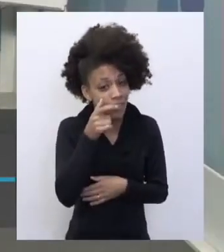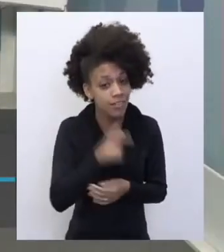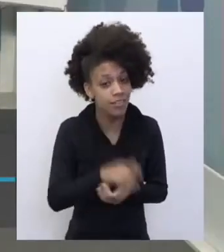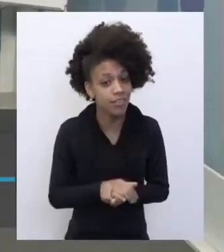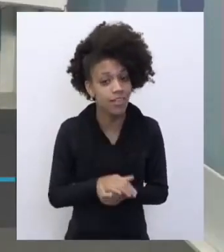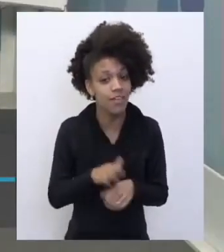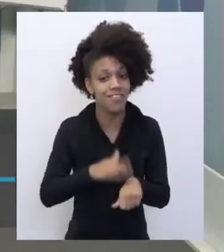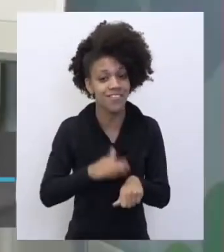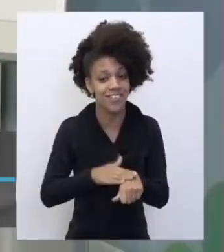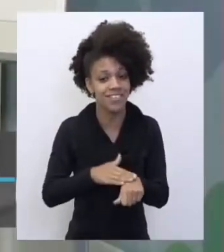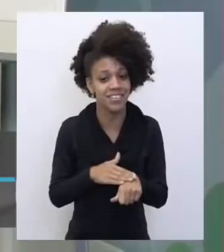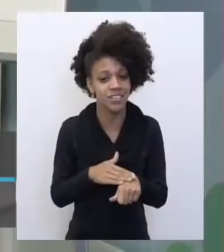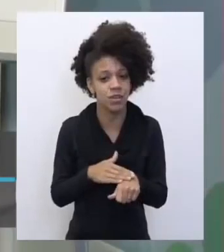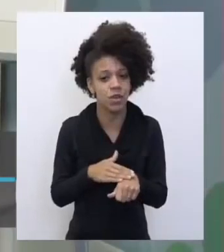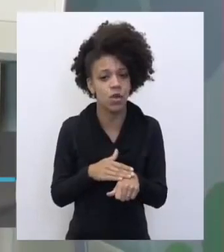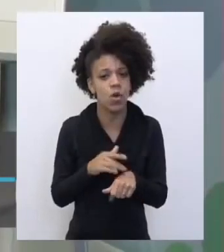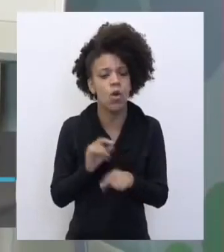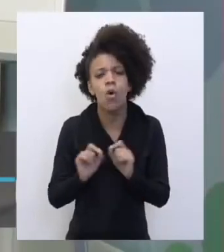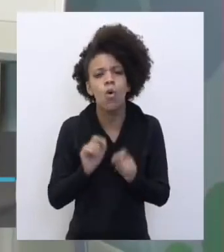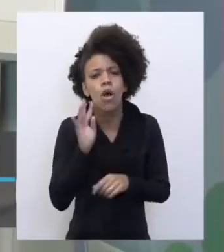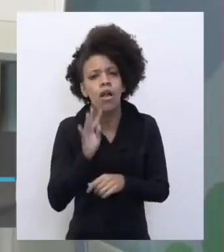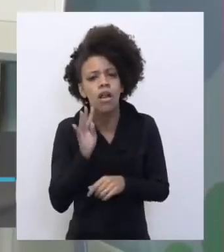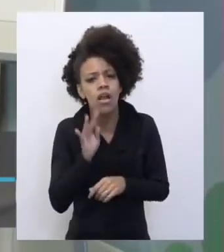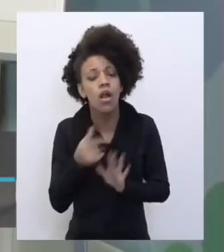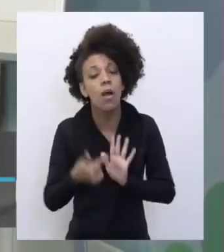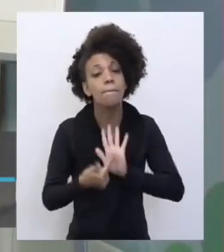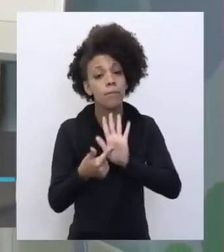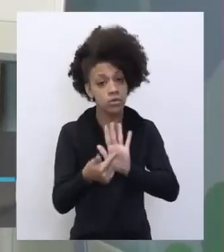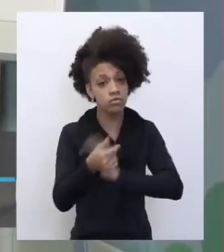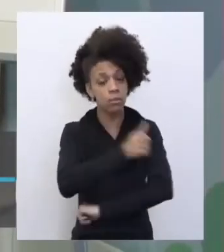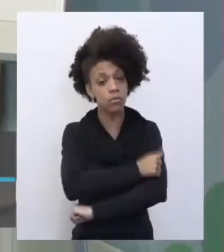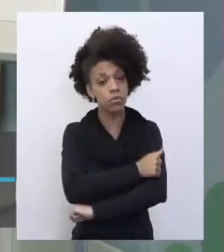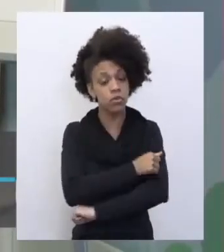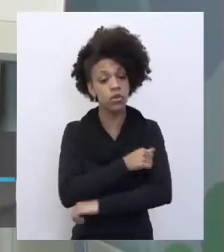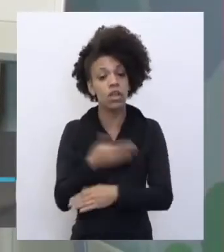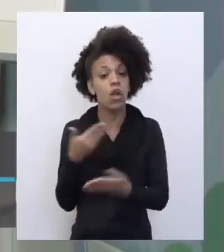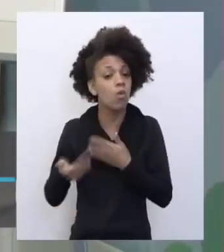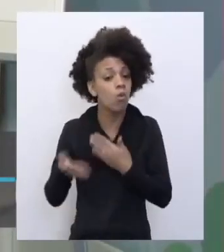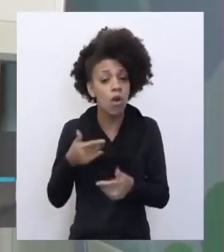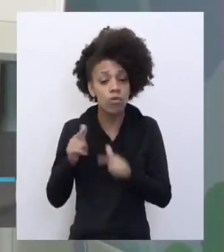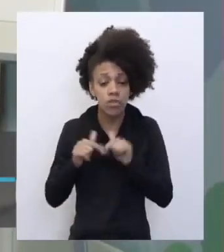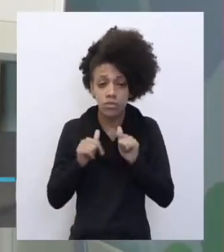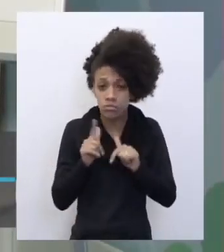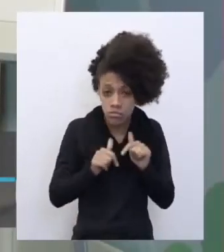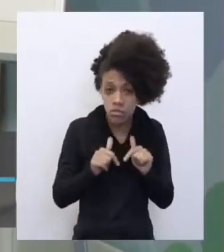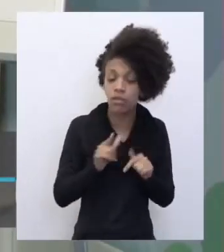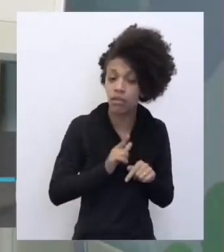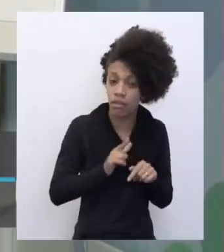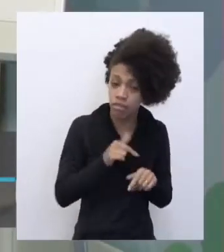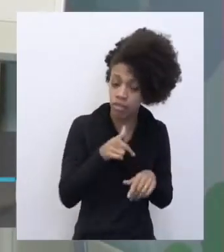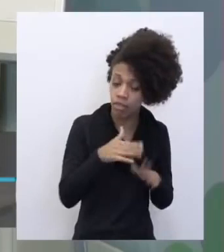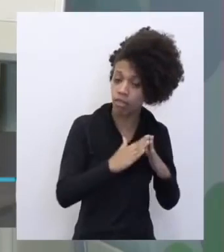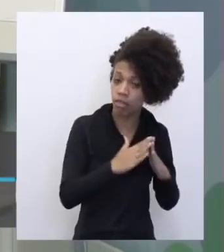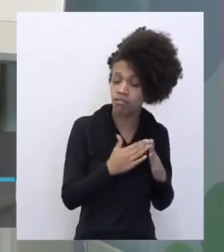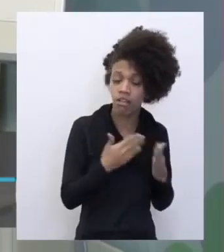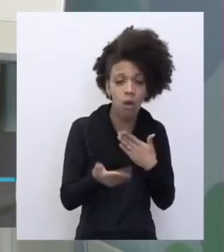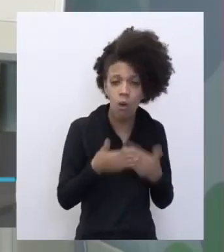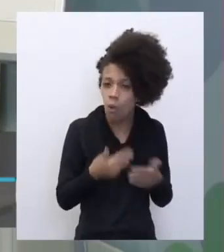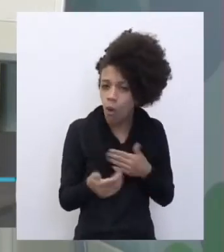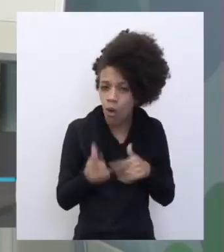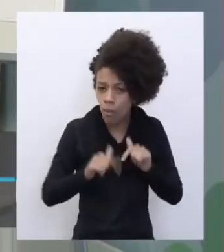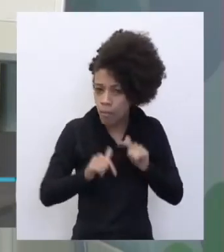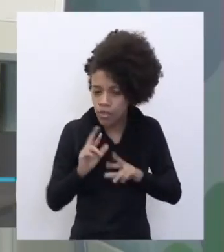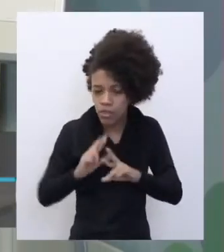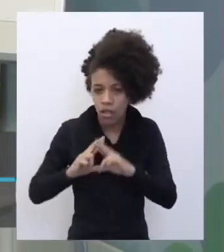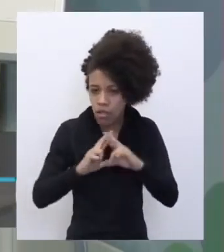gente fazer assim. O legal é justamente a gente mostrar para os alunos que com qualquer coisa que a gente tem em casa, né, qualquer coisinha aí, que